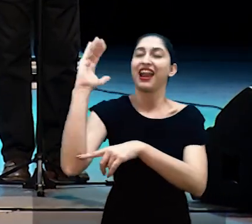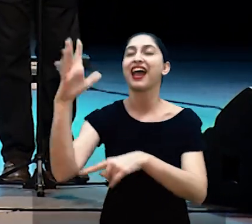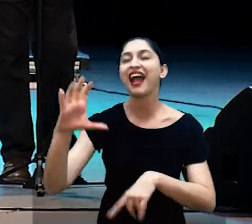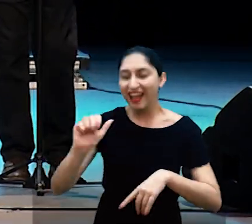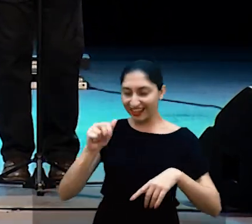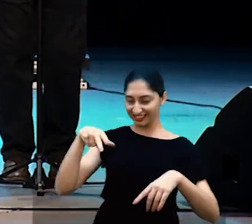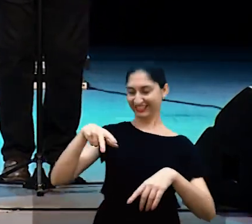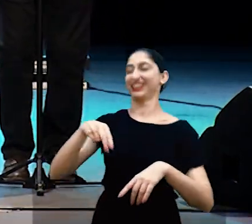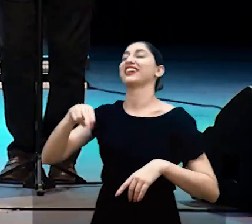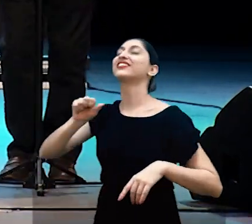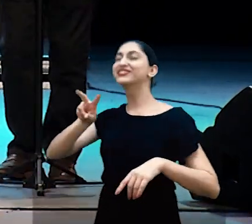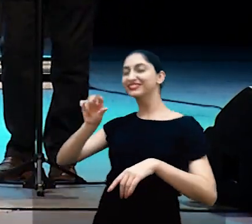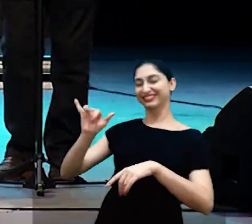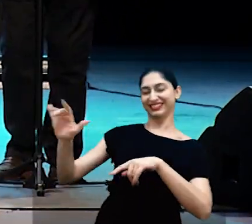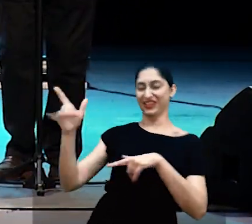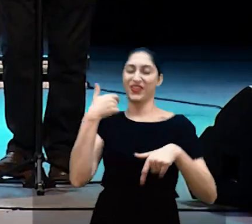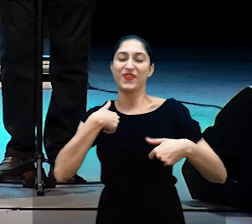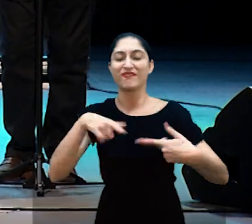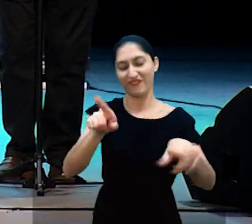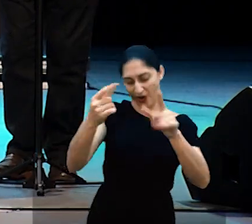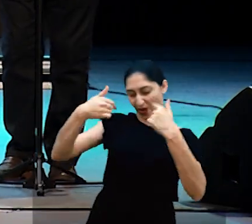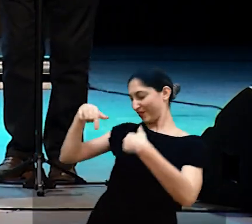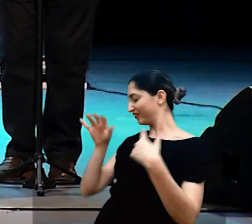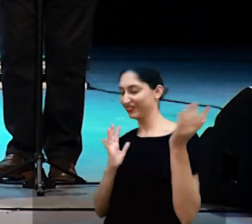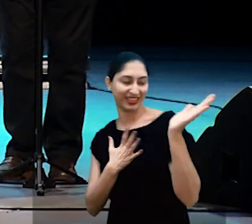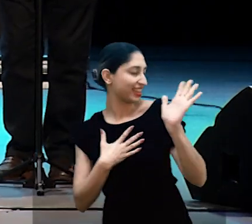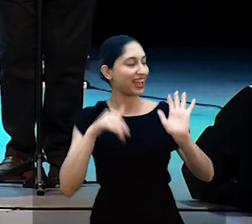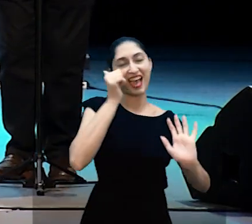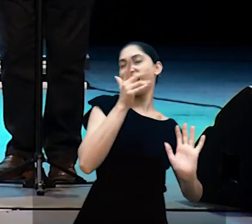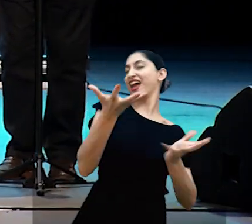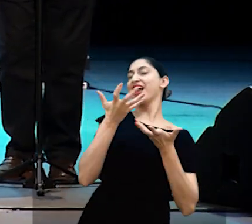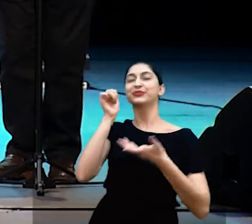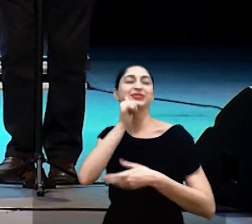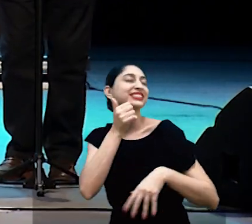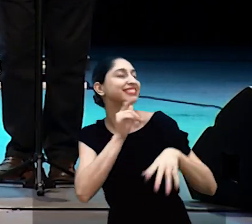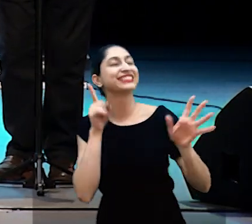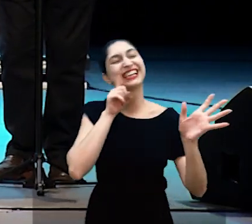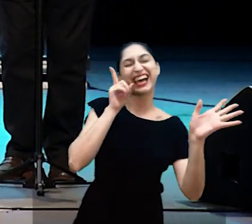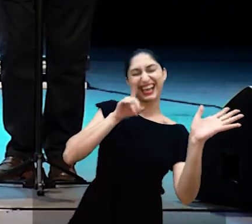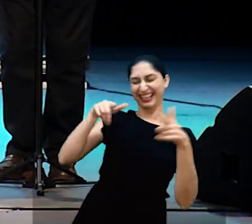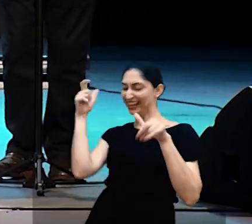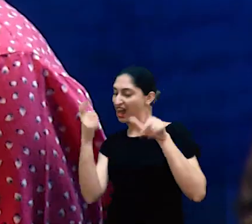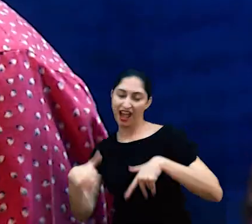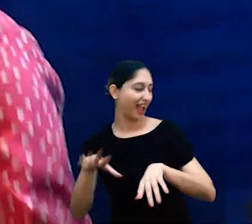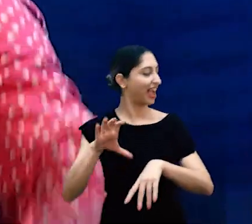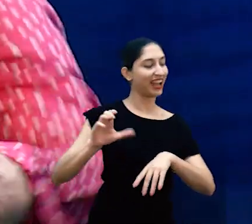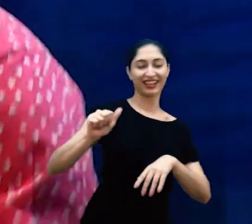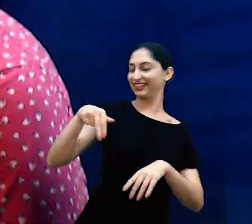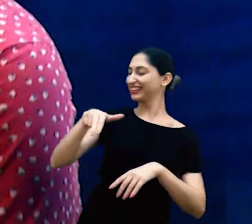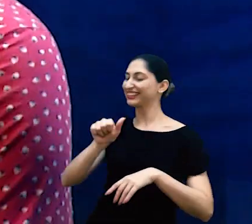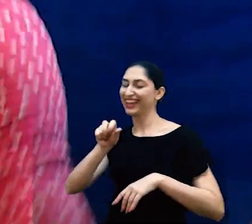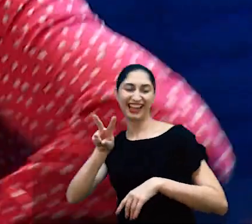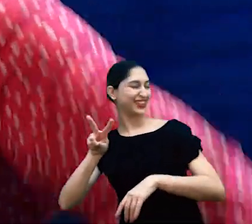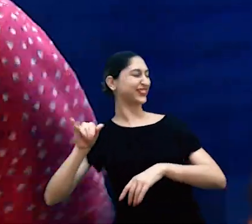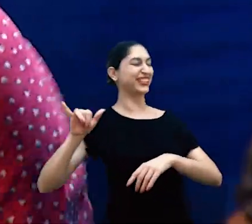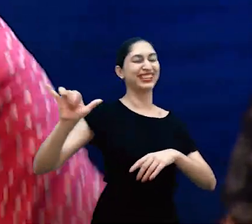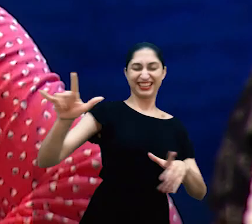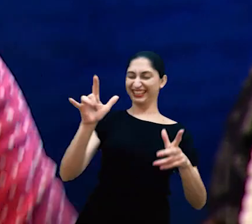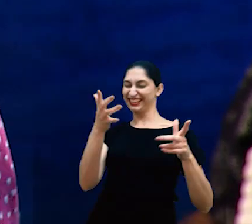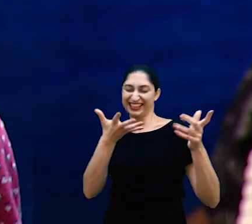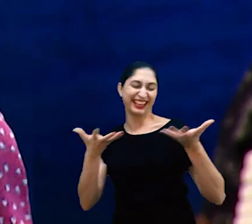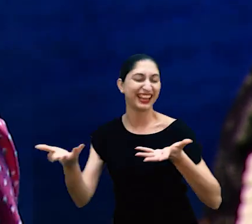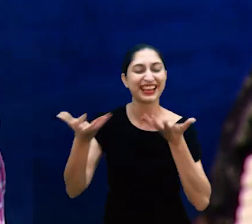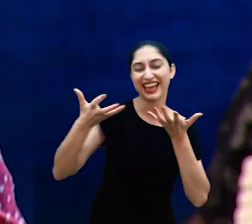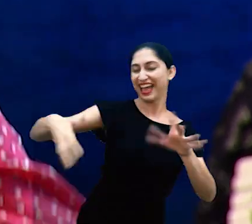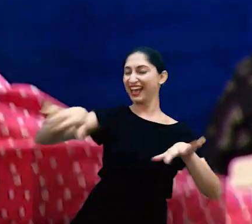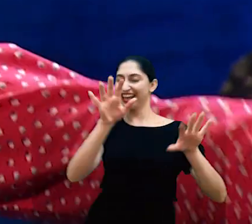canavial. Quero. Eu vou de banda, vou de lado e vou de quina. Eu quero essa menina pulou do canavial. Eu vou de banda, vou de lado e vou de quina. Eu quero essa